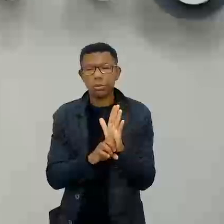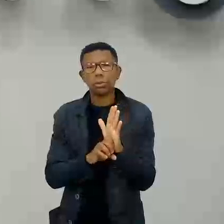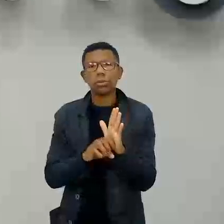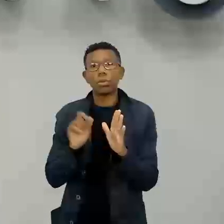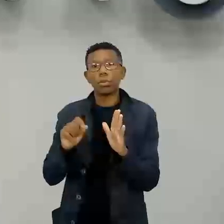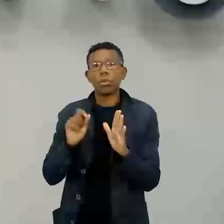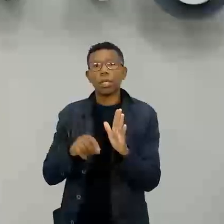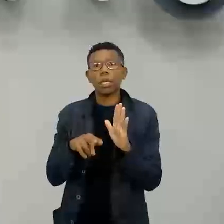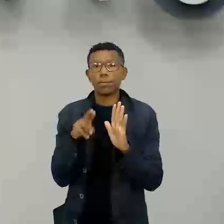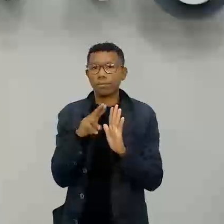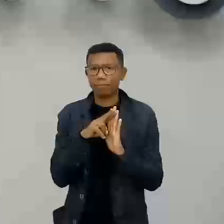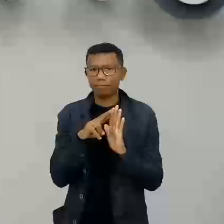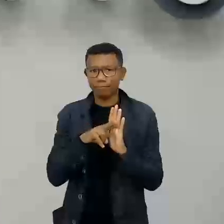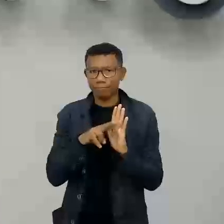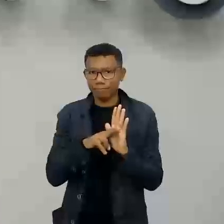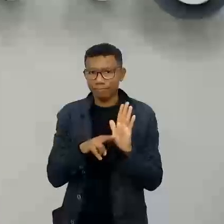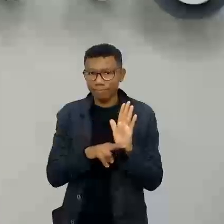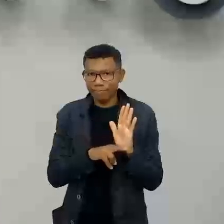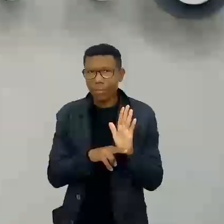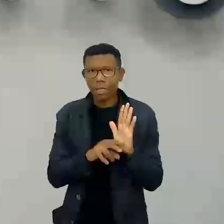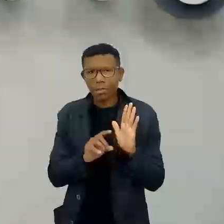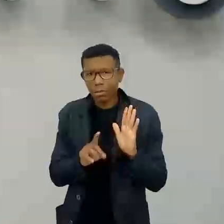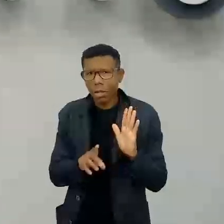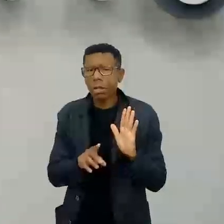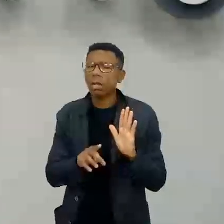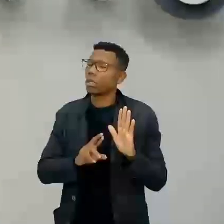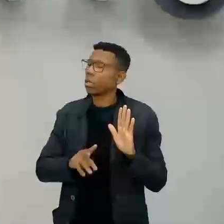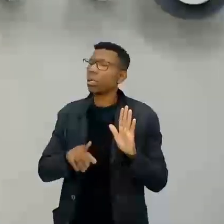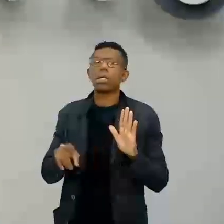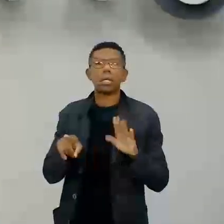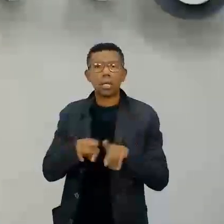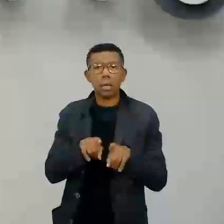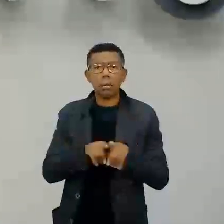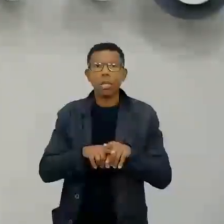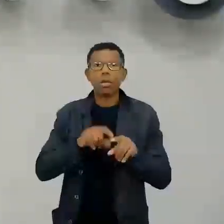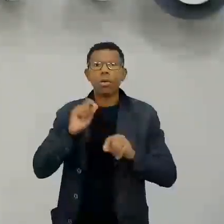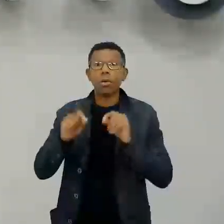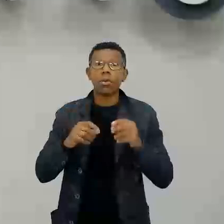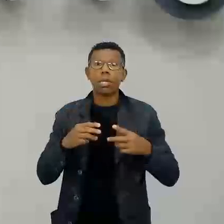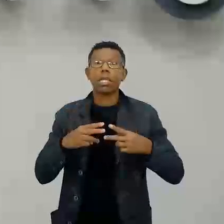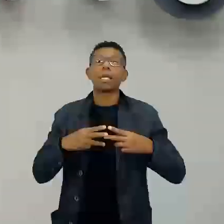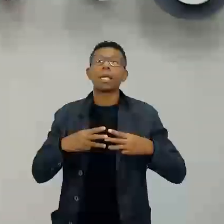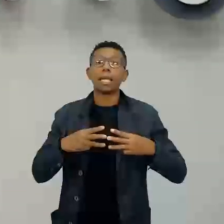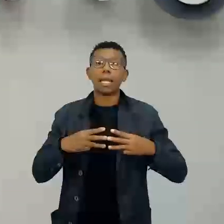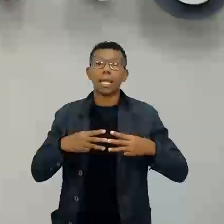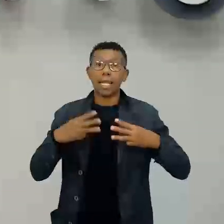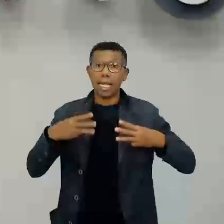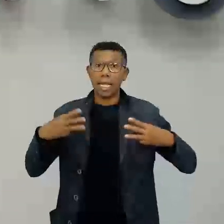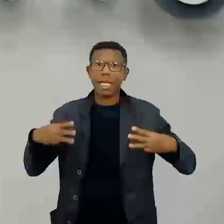né, de regras, mas também ele possibilitou orquestrar uma rede de atendimento, né,